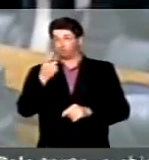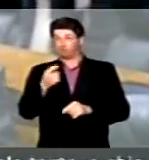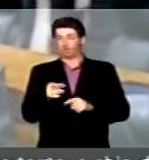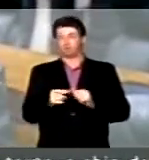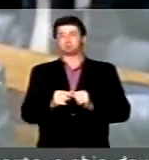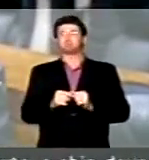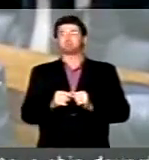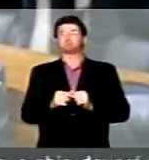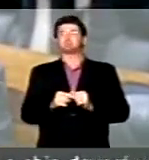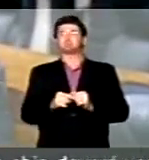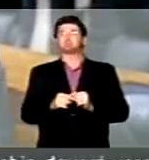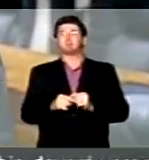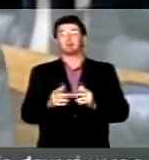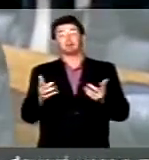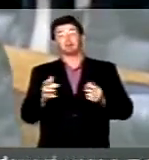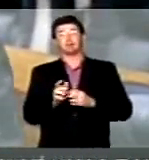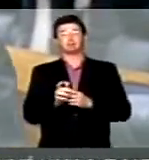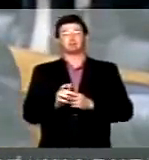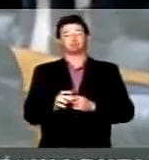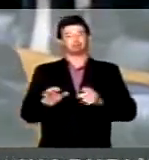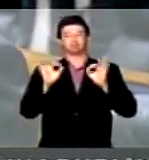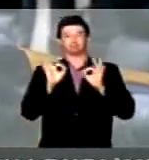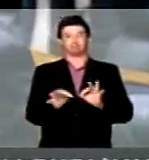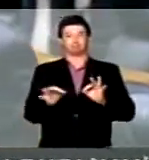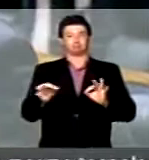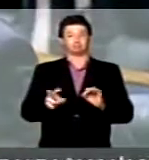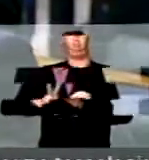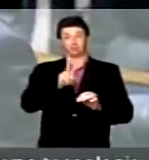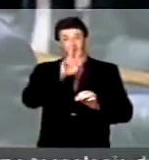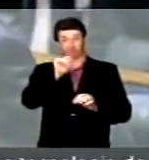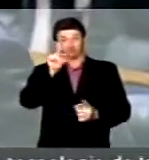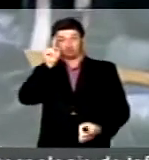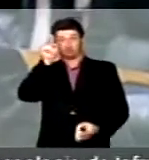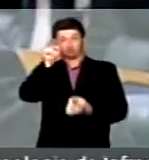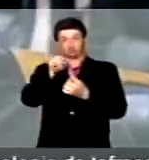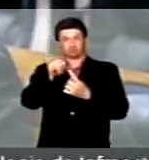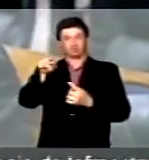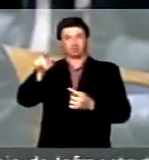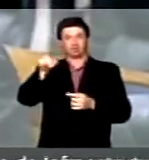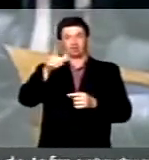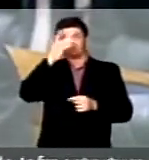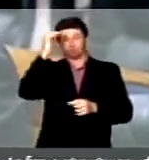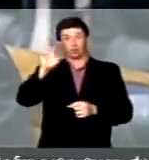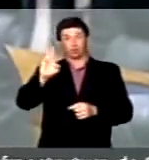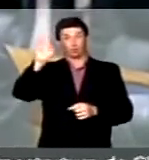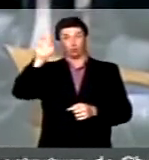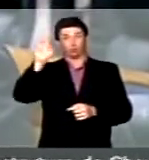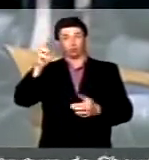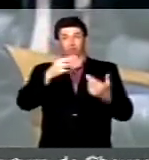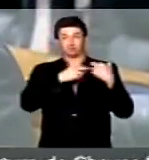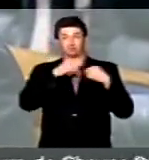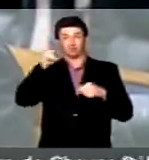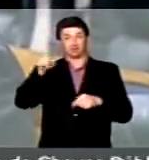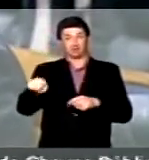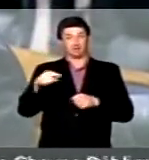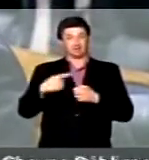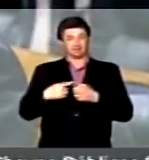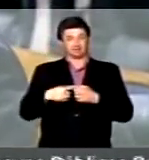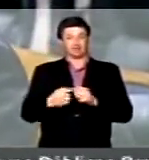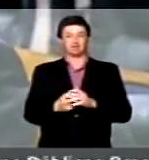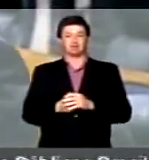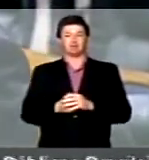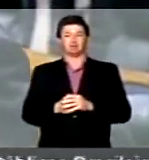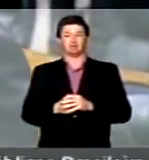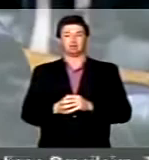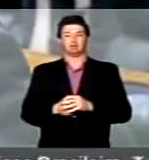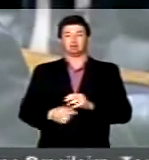registro e que tenho certeza vai chegar ao ouvido das autoridades daquele município,